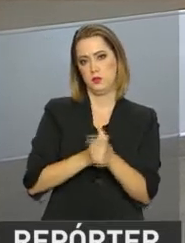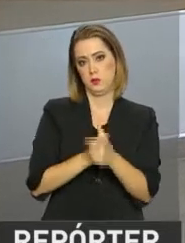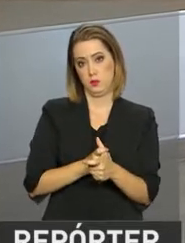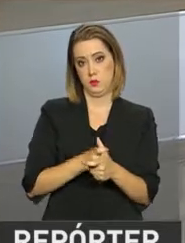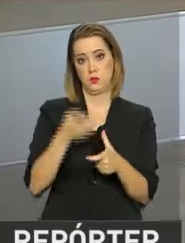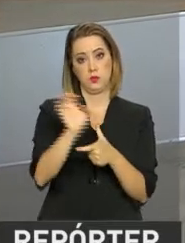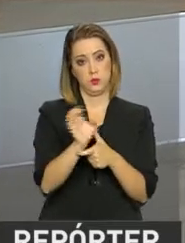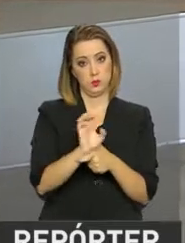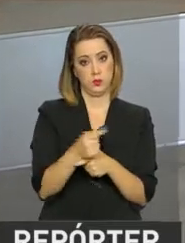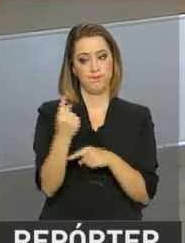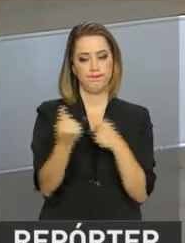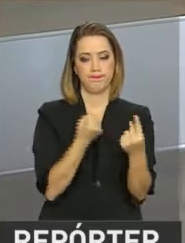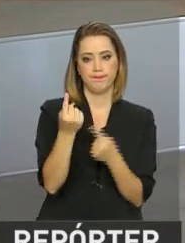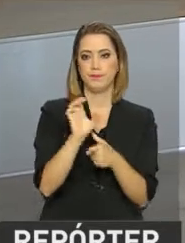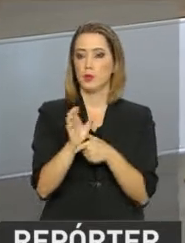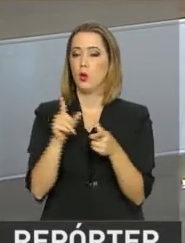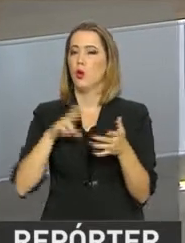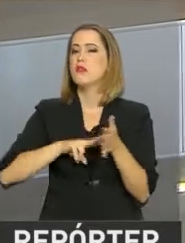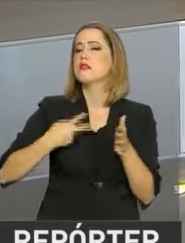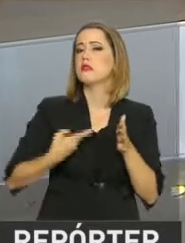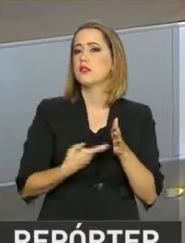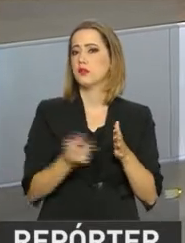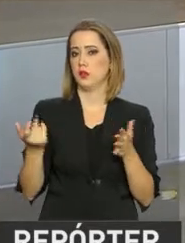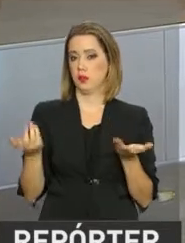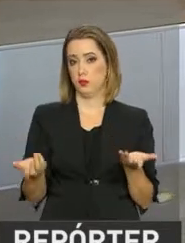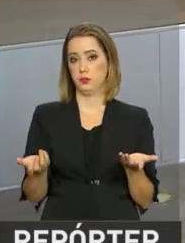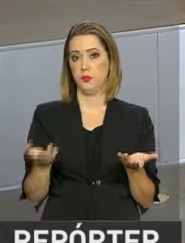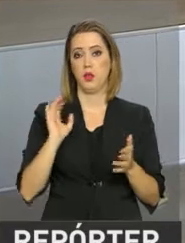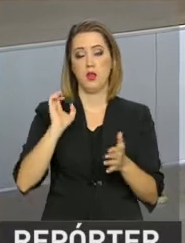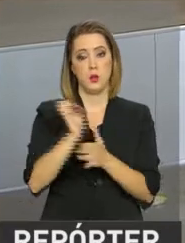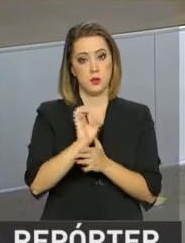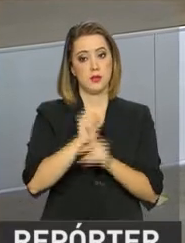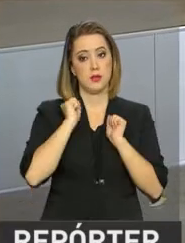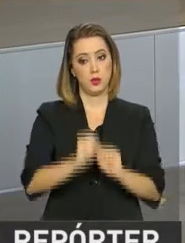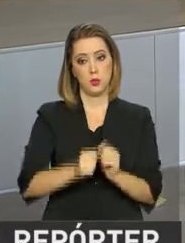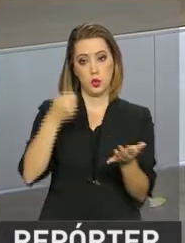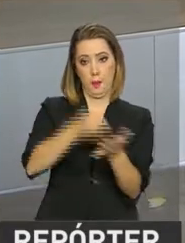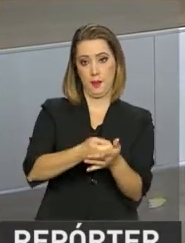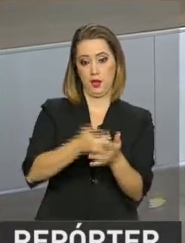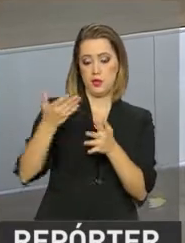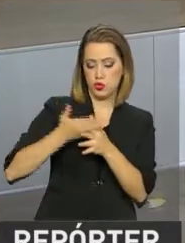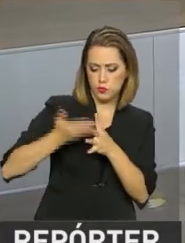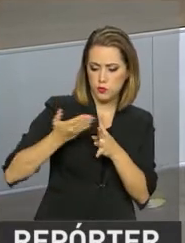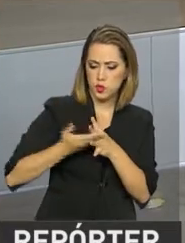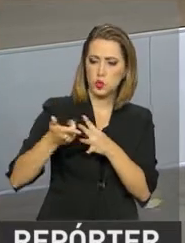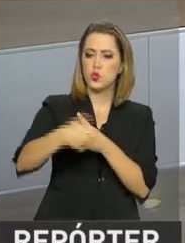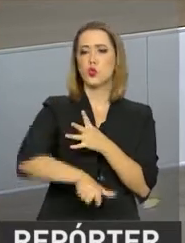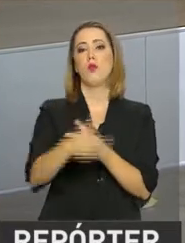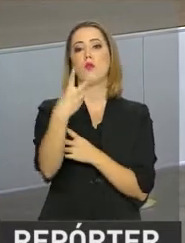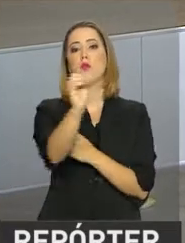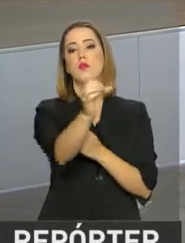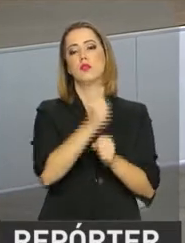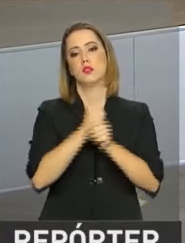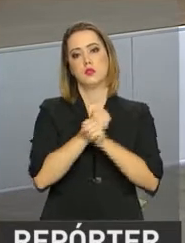significa que os estados vão poder ter é um prolongamento por mais 20 anos das dívidas com